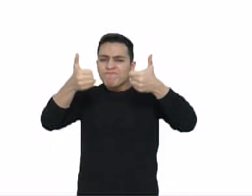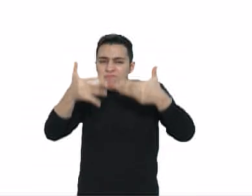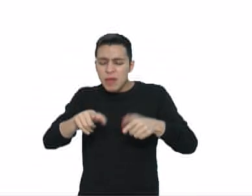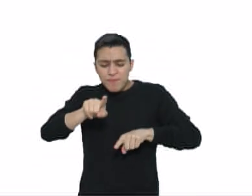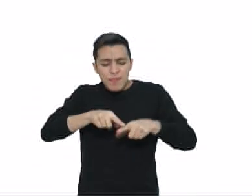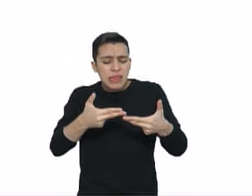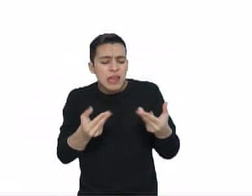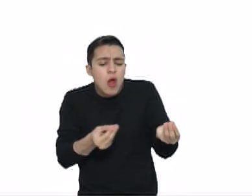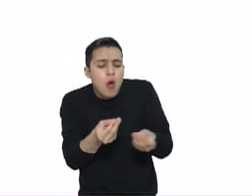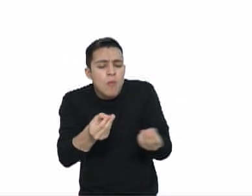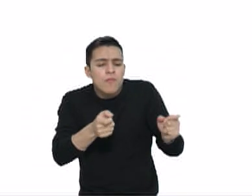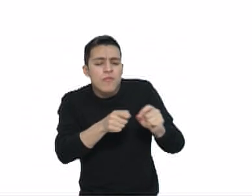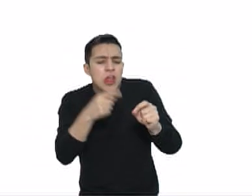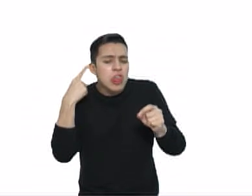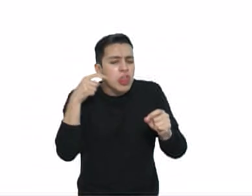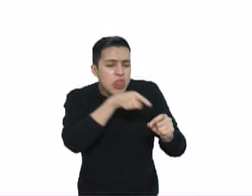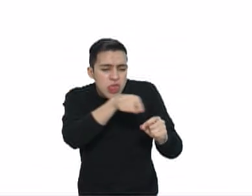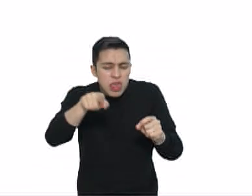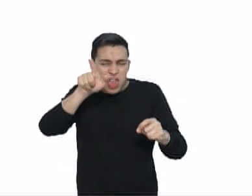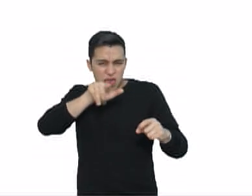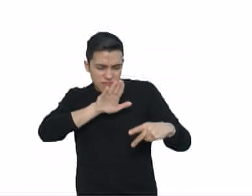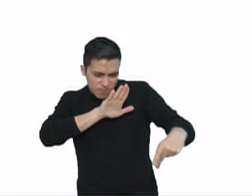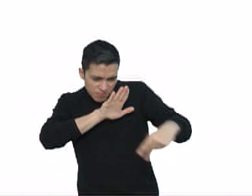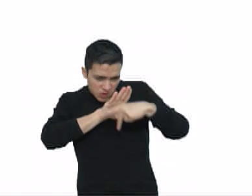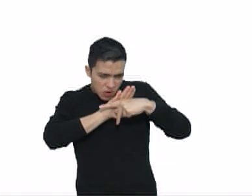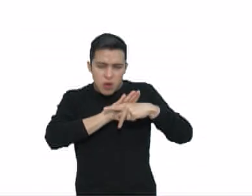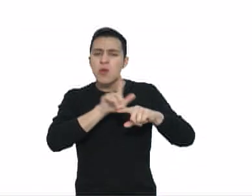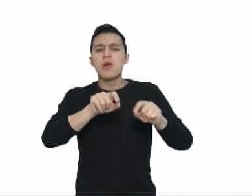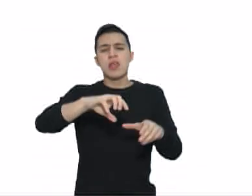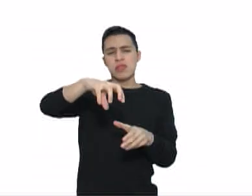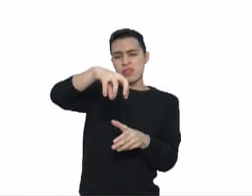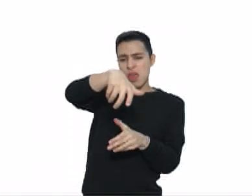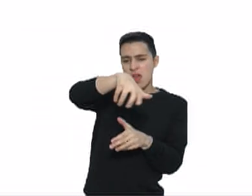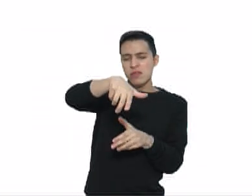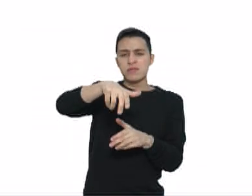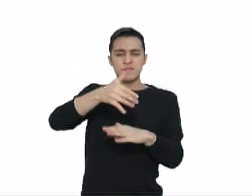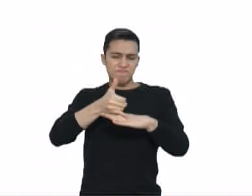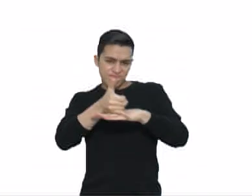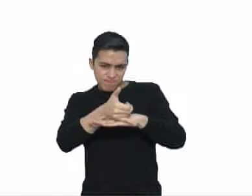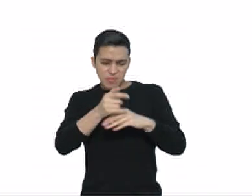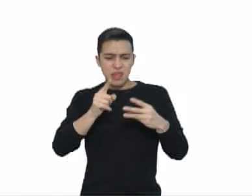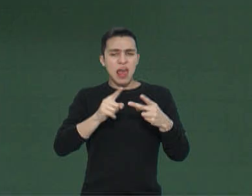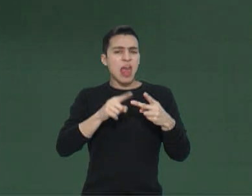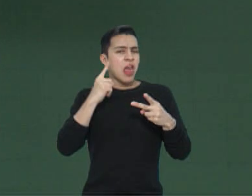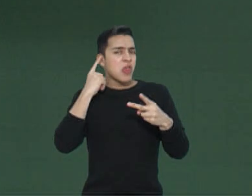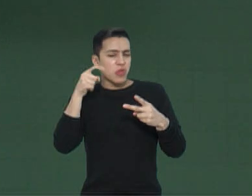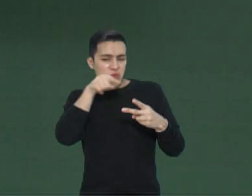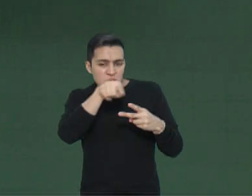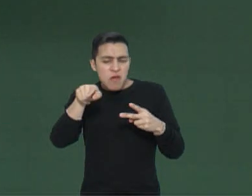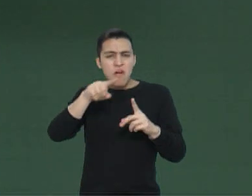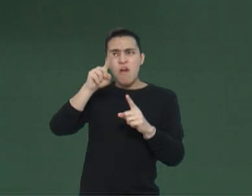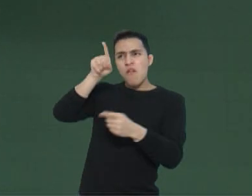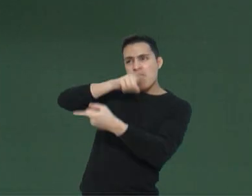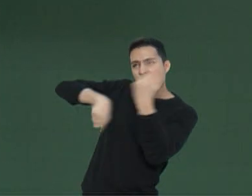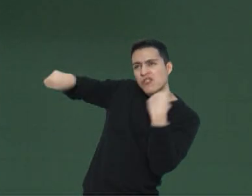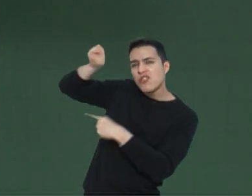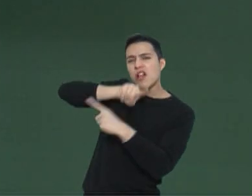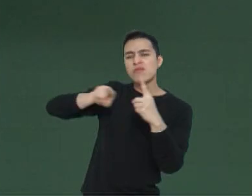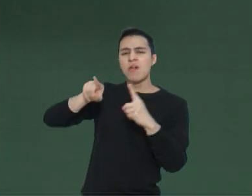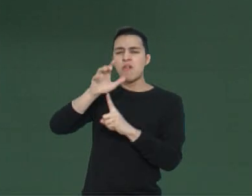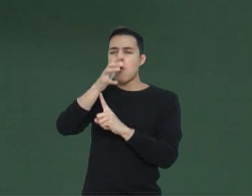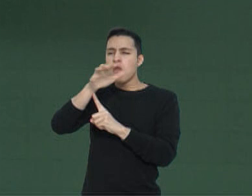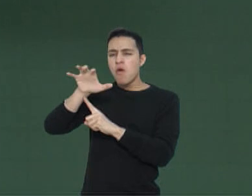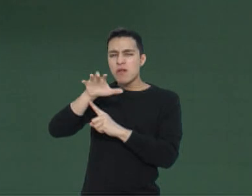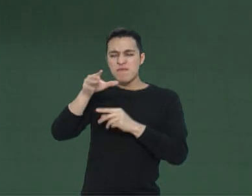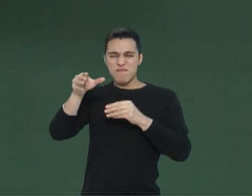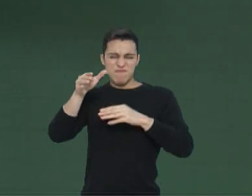produz esse som. É o som produzido por uma torneira de metal? É um som produzido por um ventilador de plástico? É um